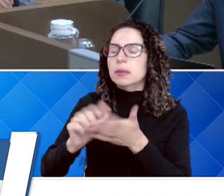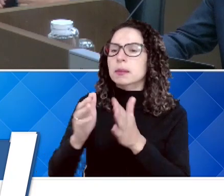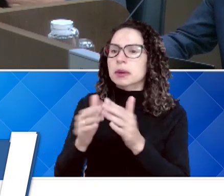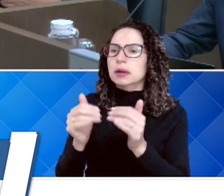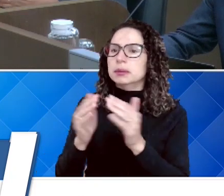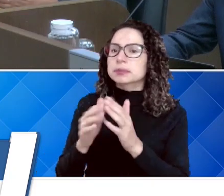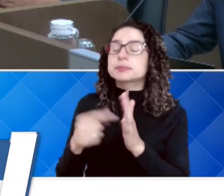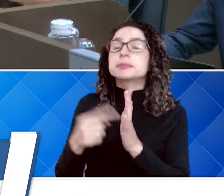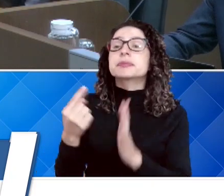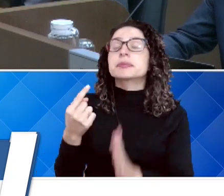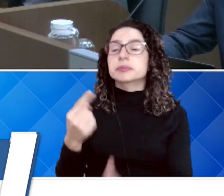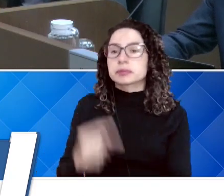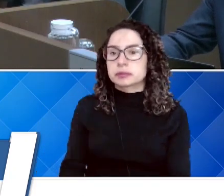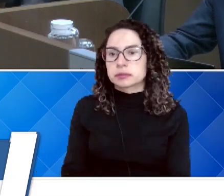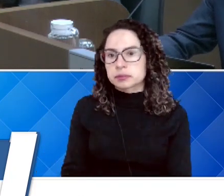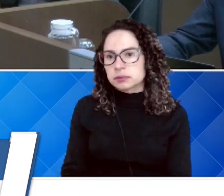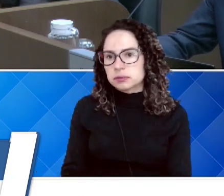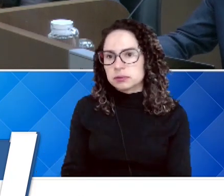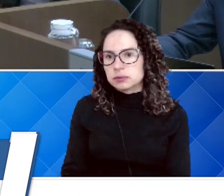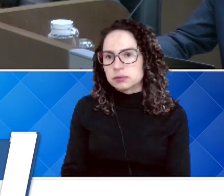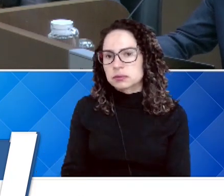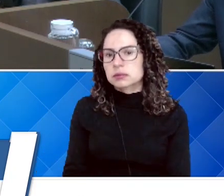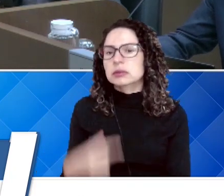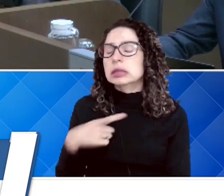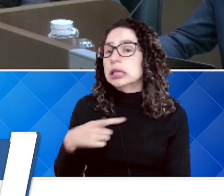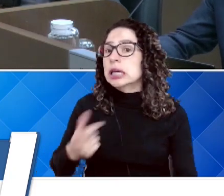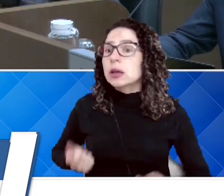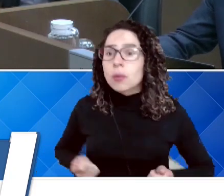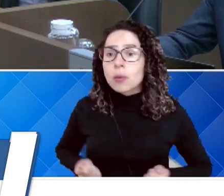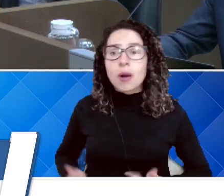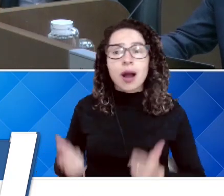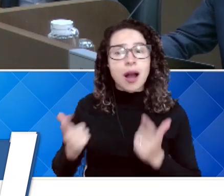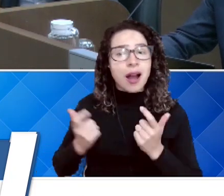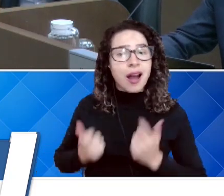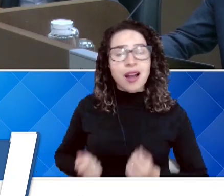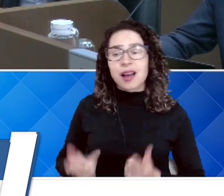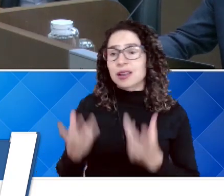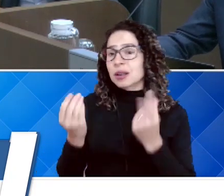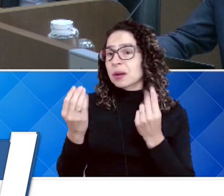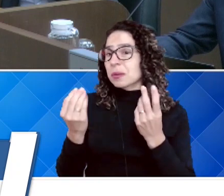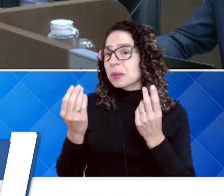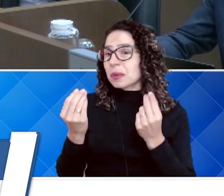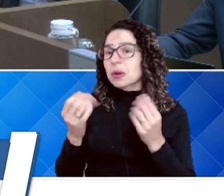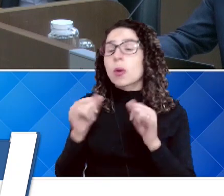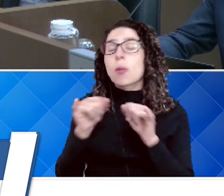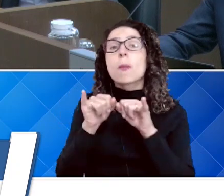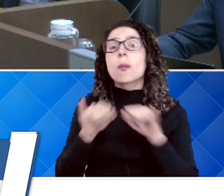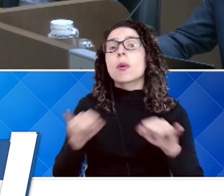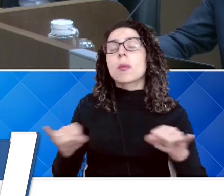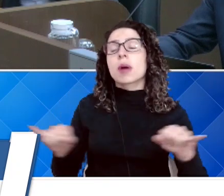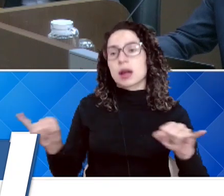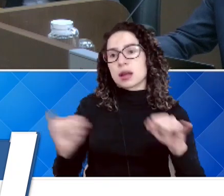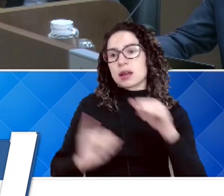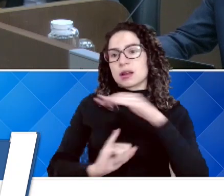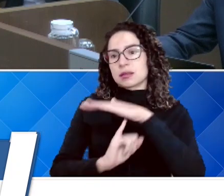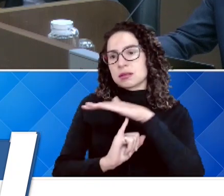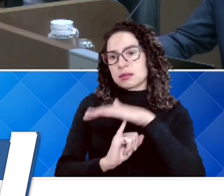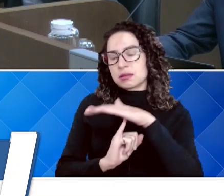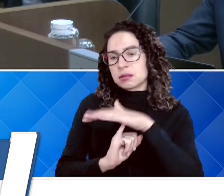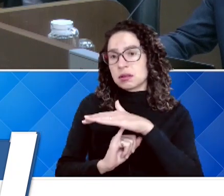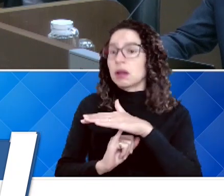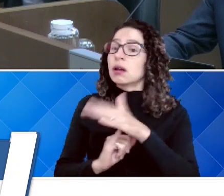Primeiro, tem um gasto absurdo com propaganda institucional. Vamos